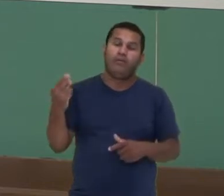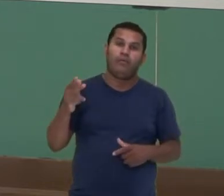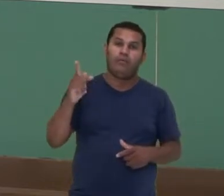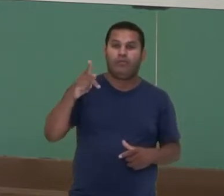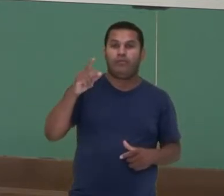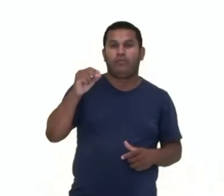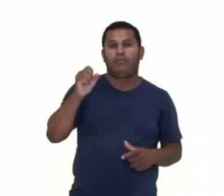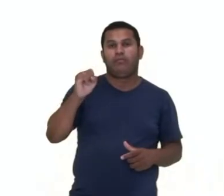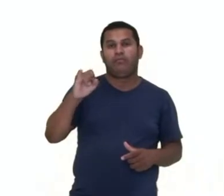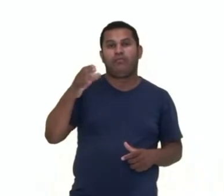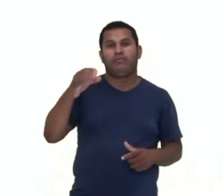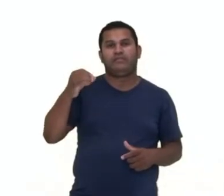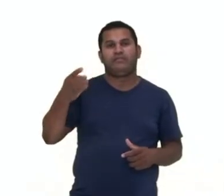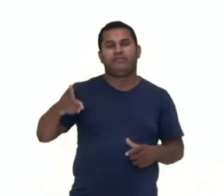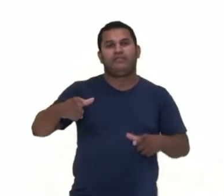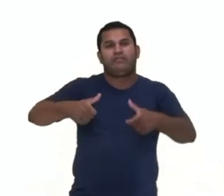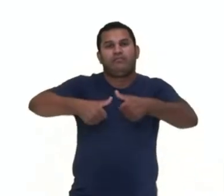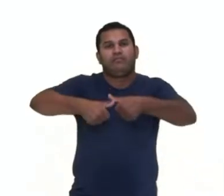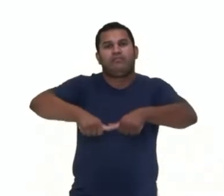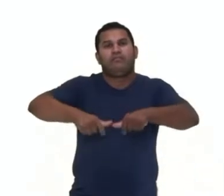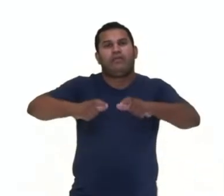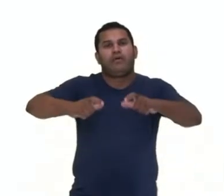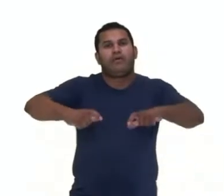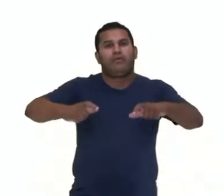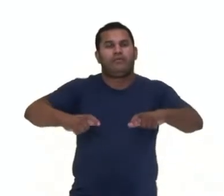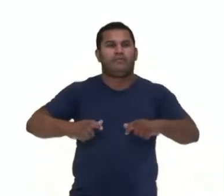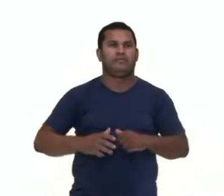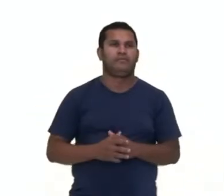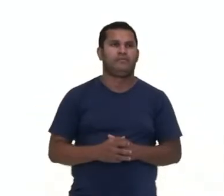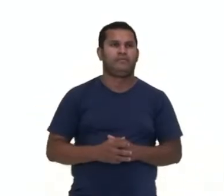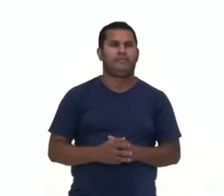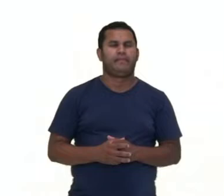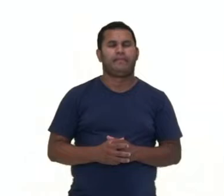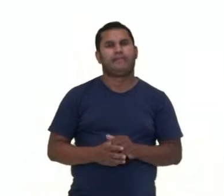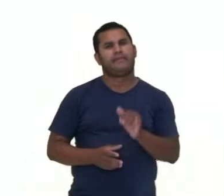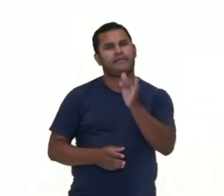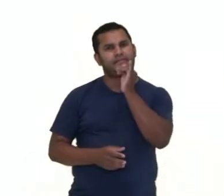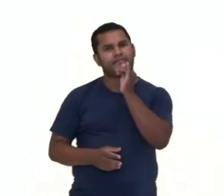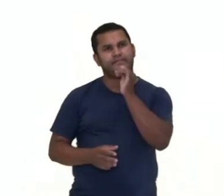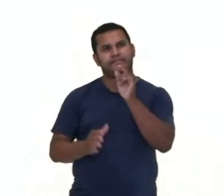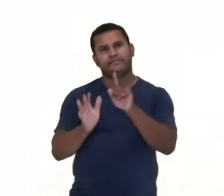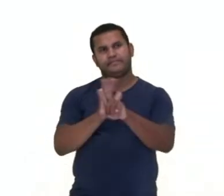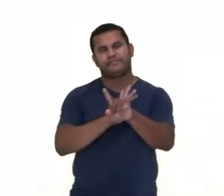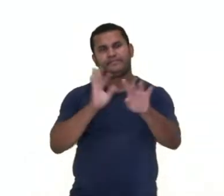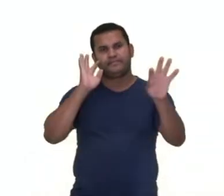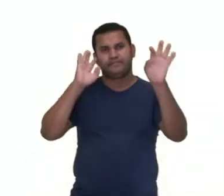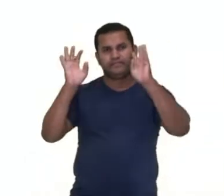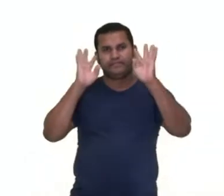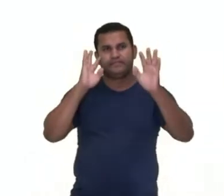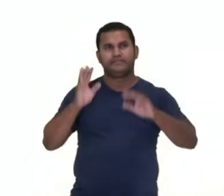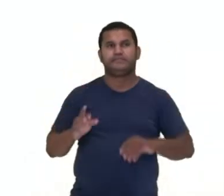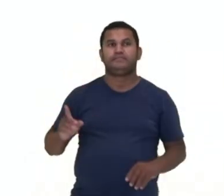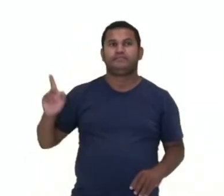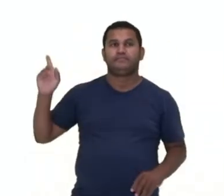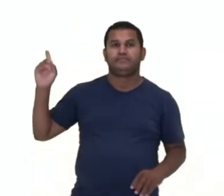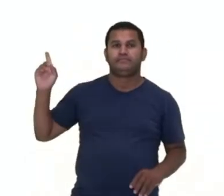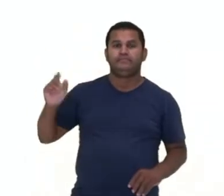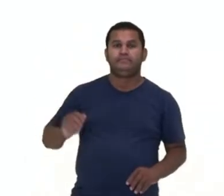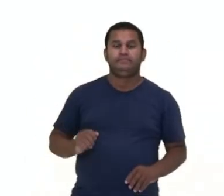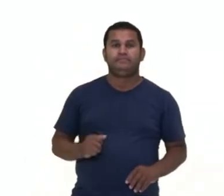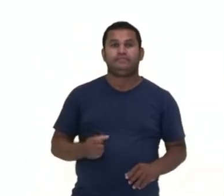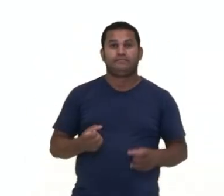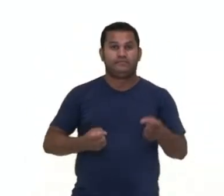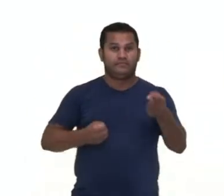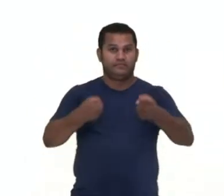ó. O motorista precisa realizar uma frenagem e parar, pois 20 metros à frente o seu sinal ficou vermelho. Sabendo